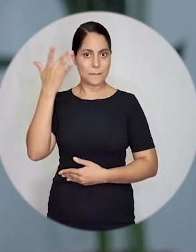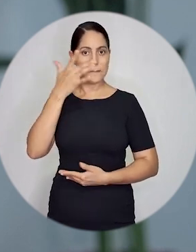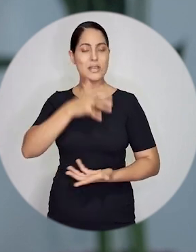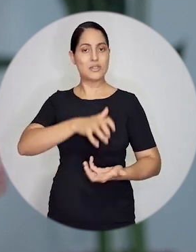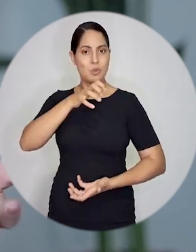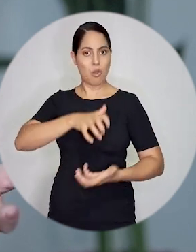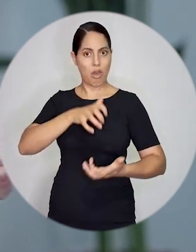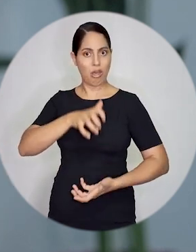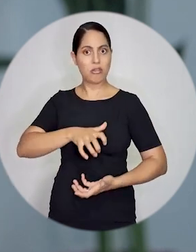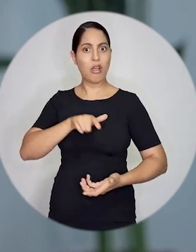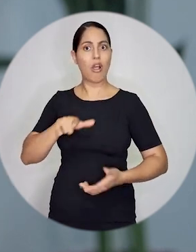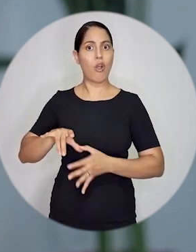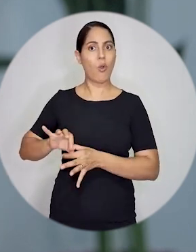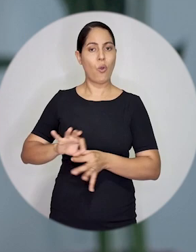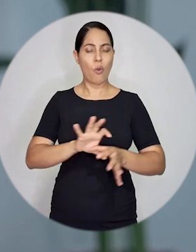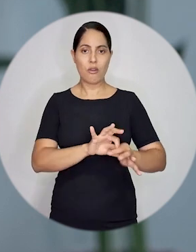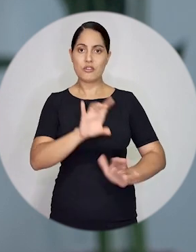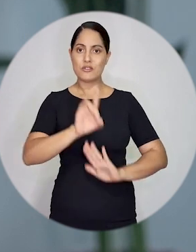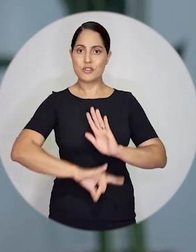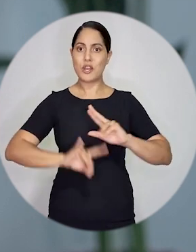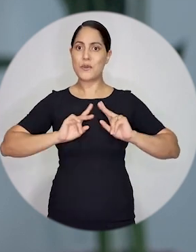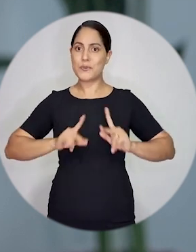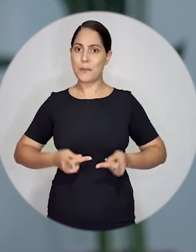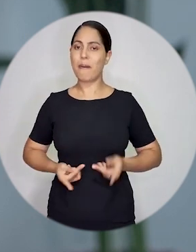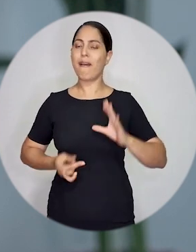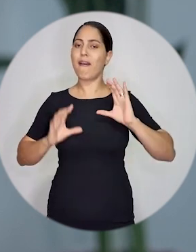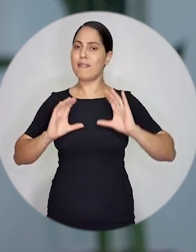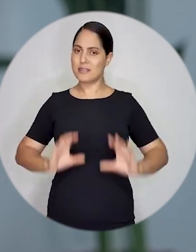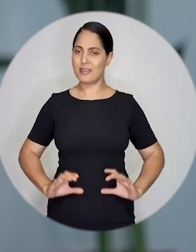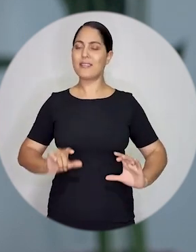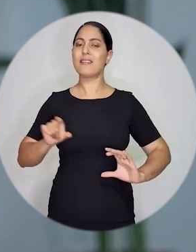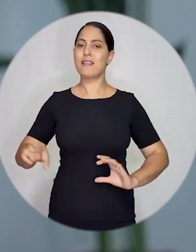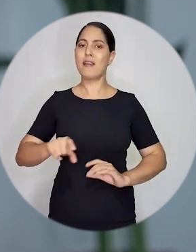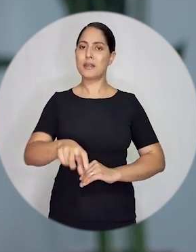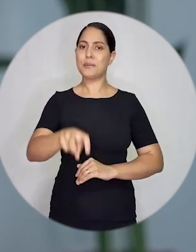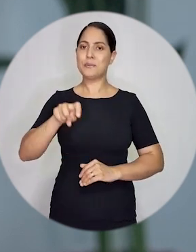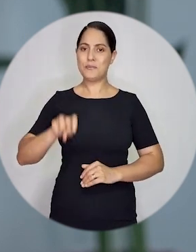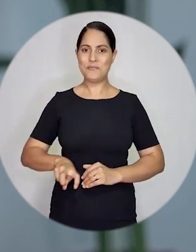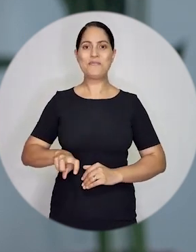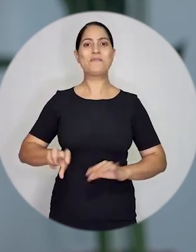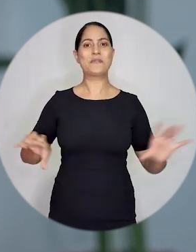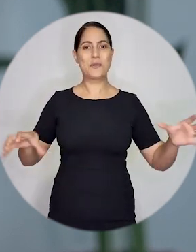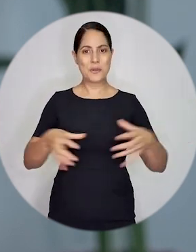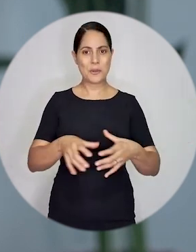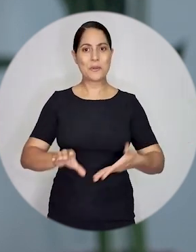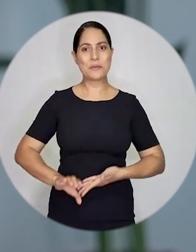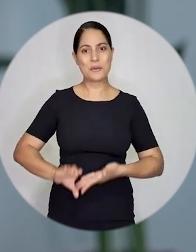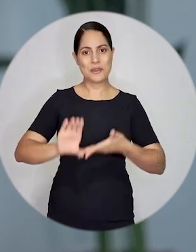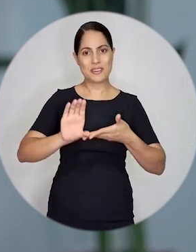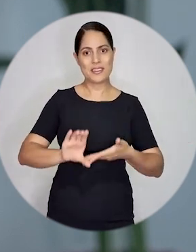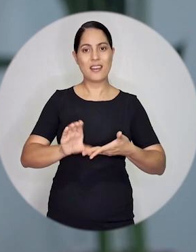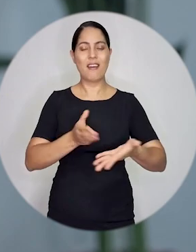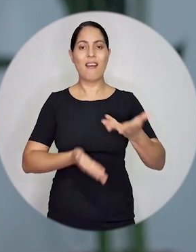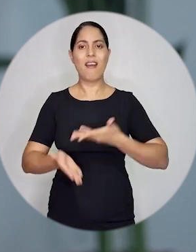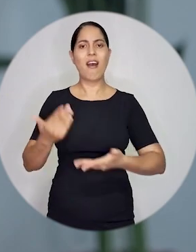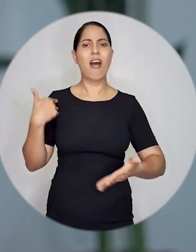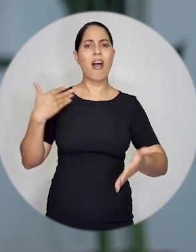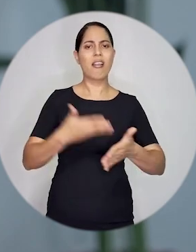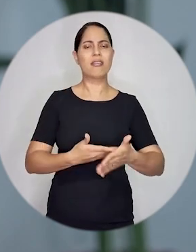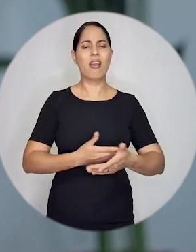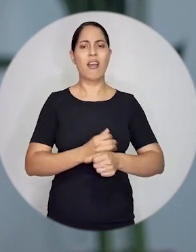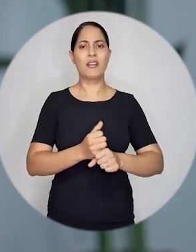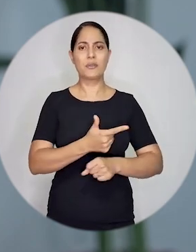Pessoa Idosa, vinculado ao Ministério dos Direitos Humanos e da Cidadania. Ele vai presidir o Conselho até